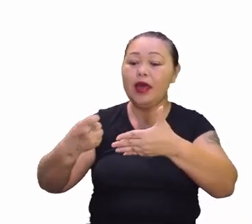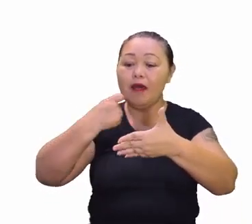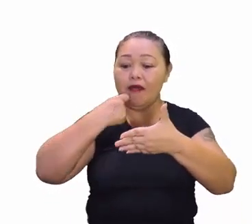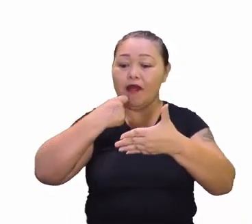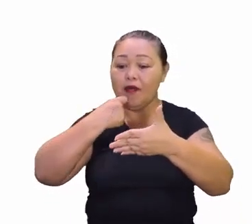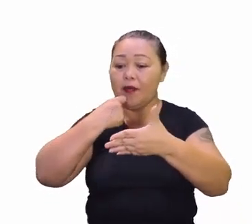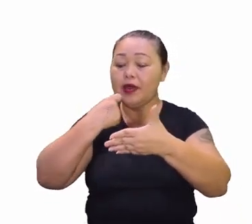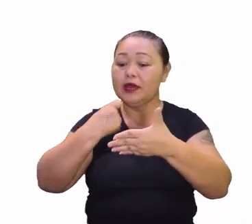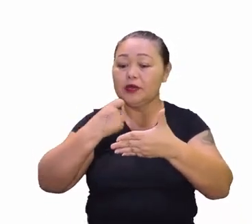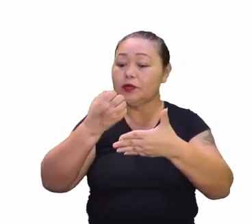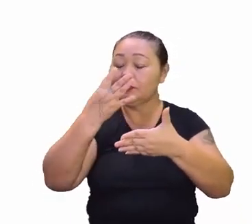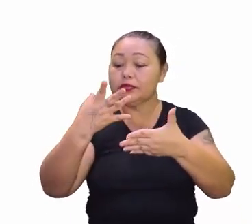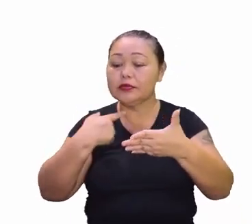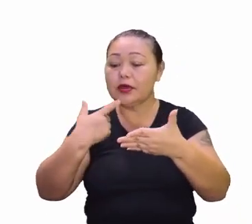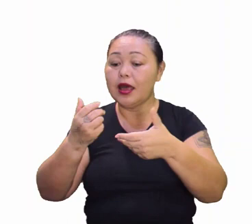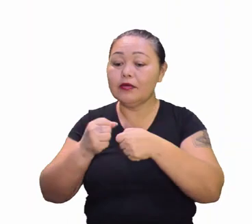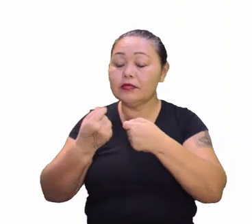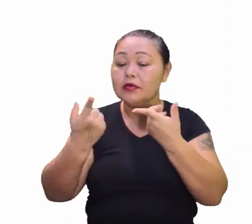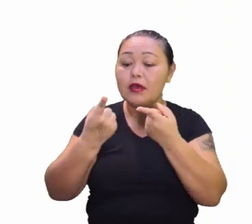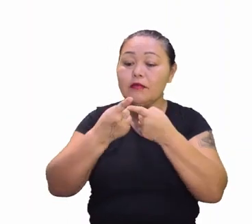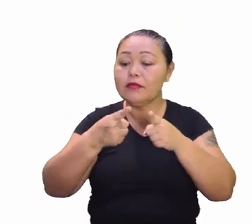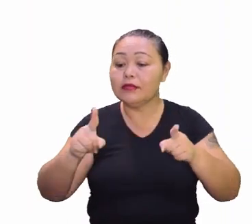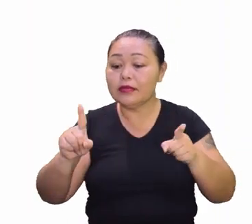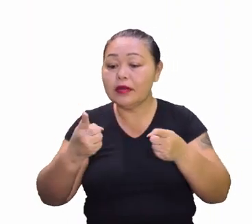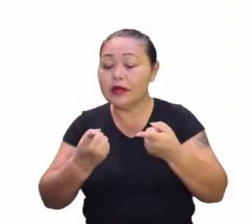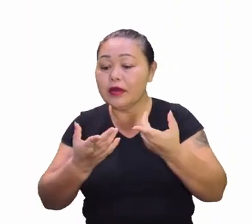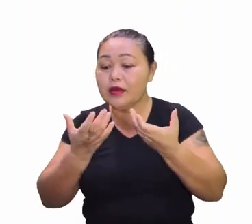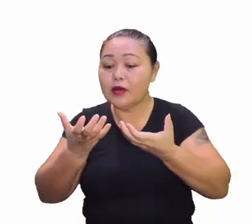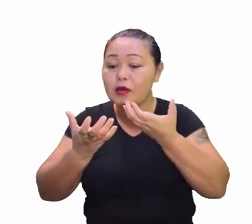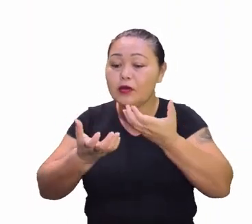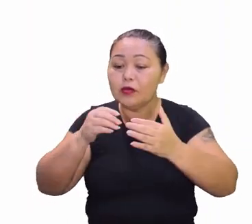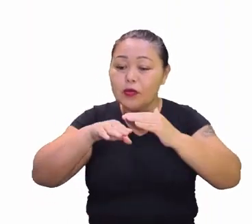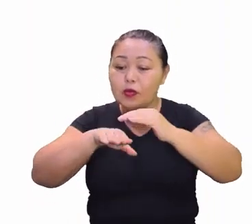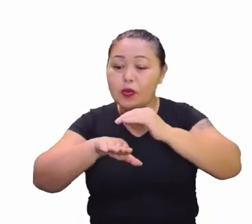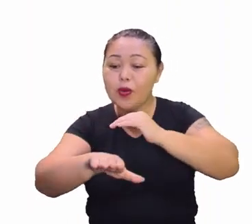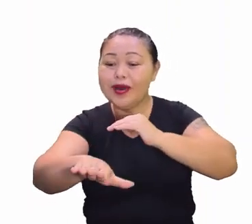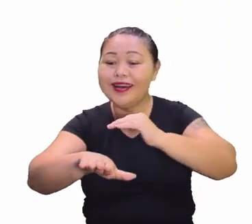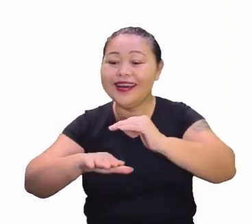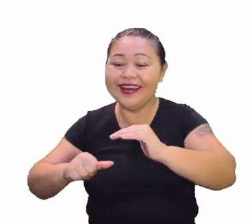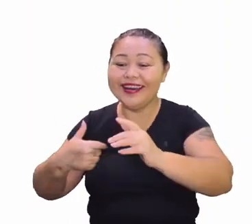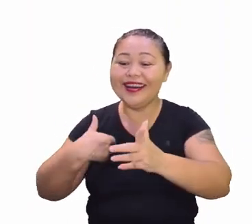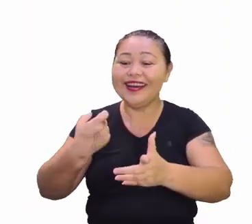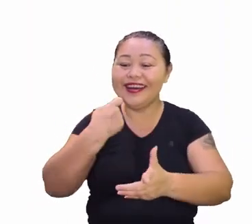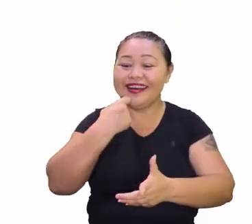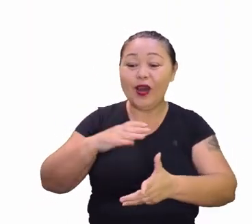bom como? É assado, cozido, frito? De qualquer jeito, mano. Não passando fome.